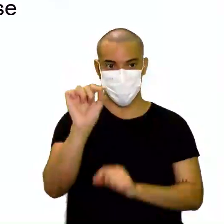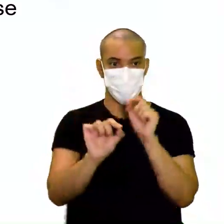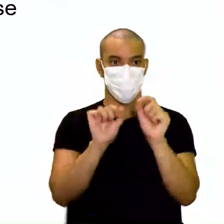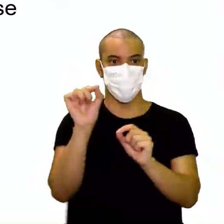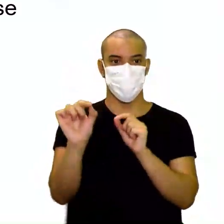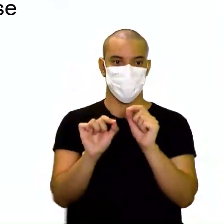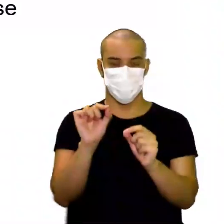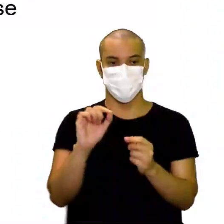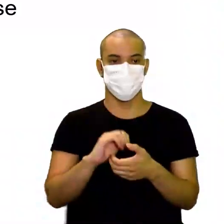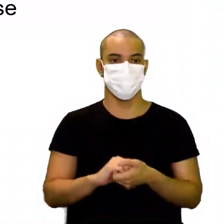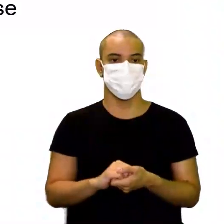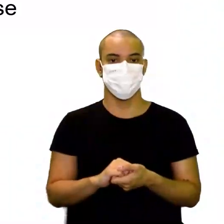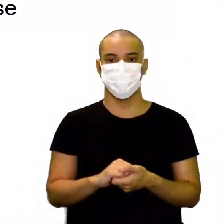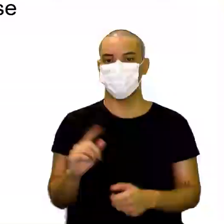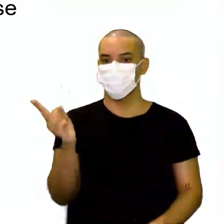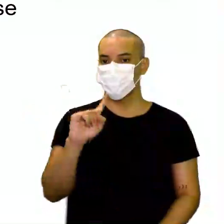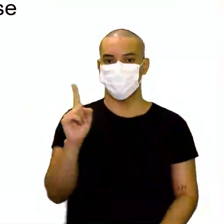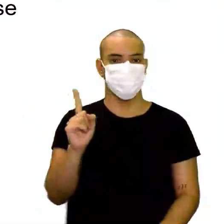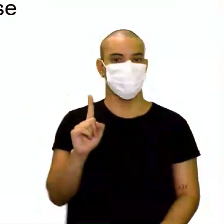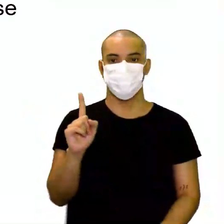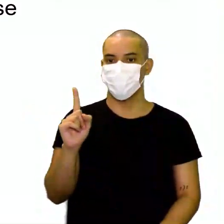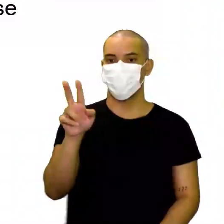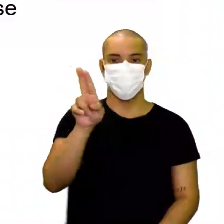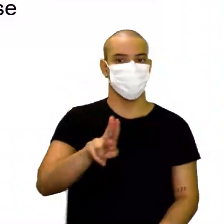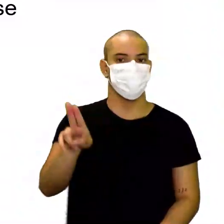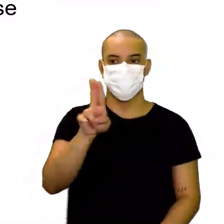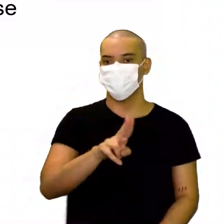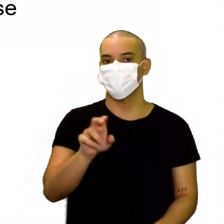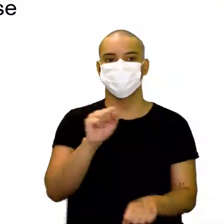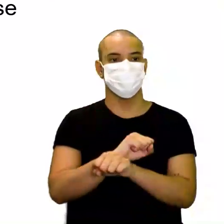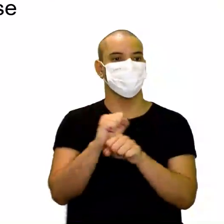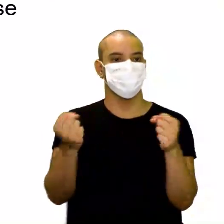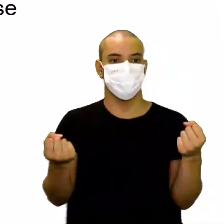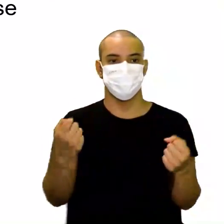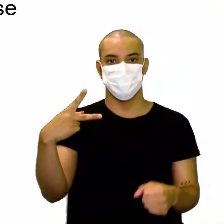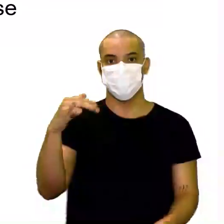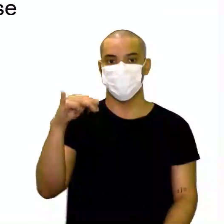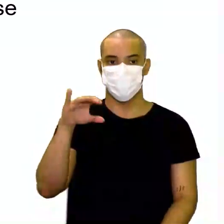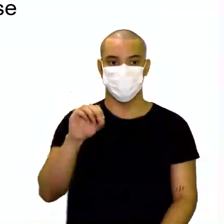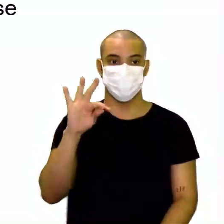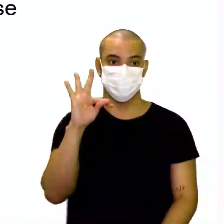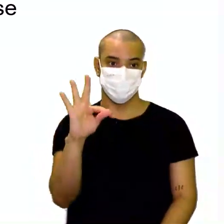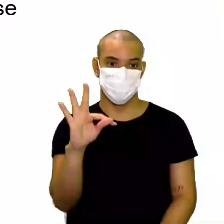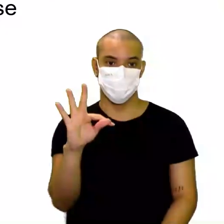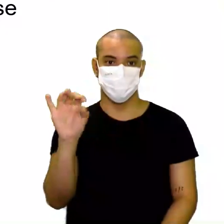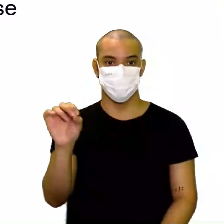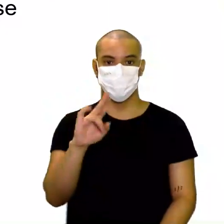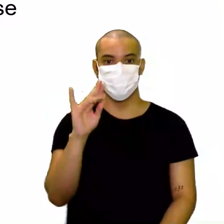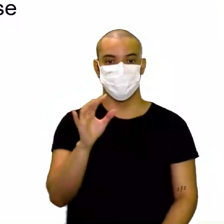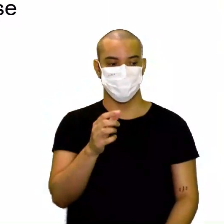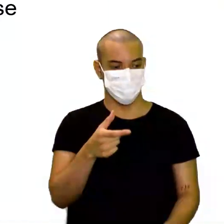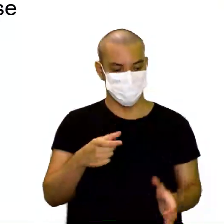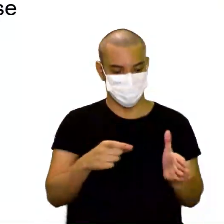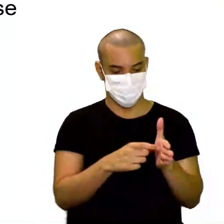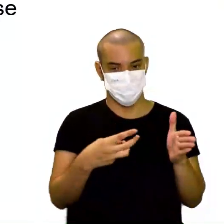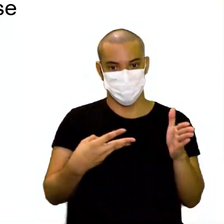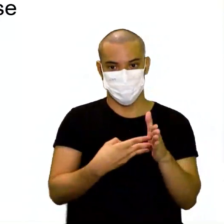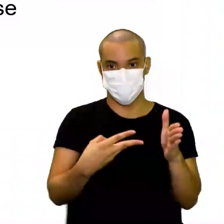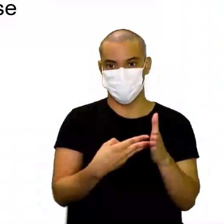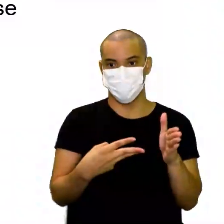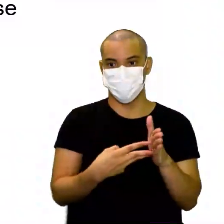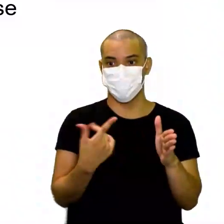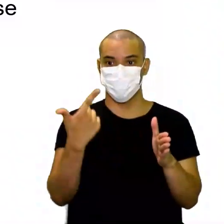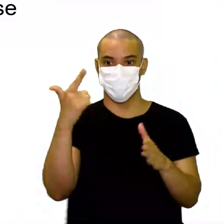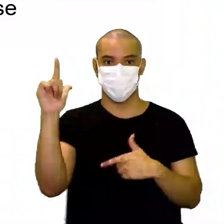recomendações é a seguinte: não utilize em hipótese alguma pinos T, benjamins ou similares para ligação